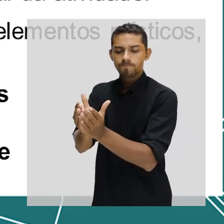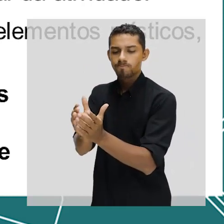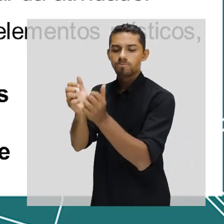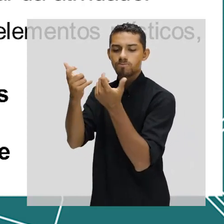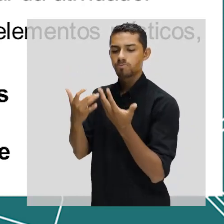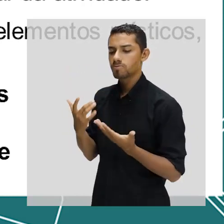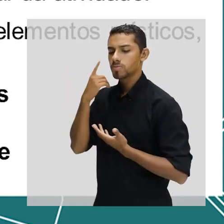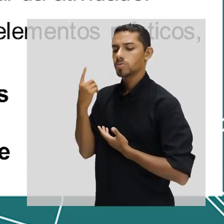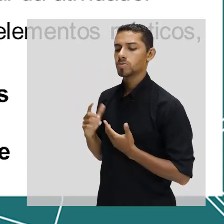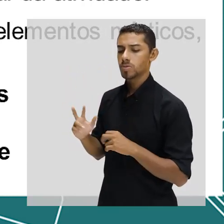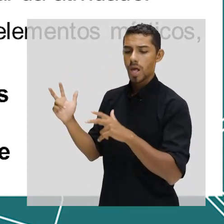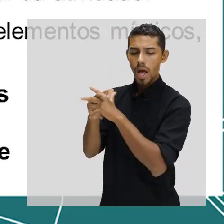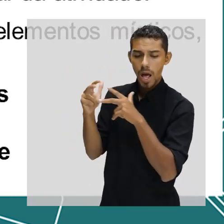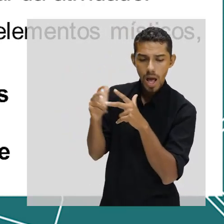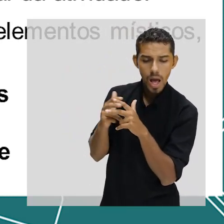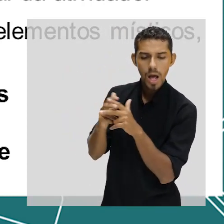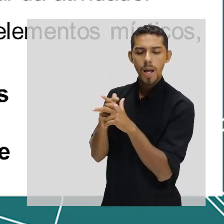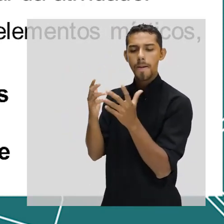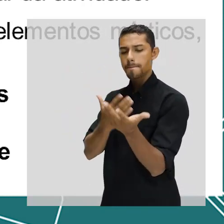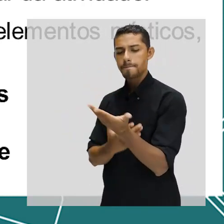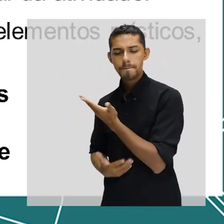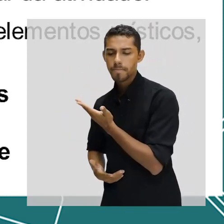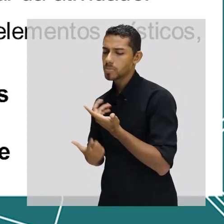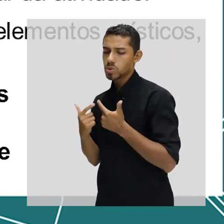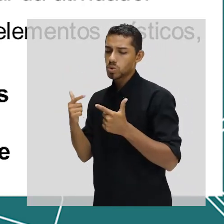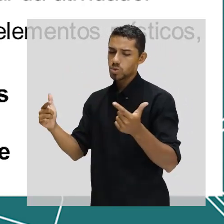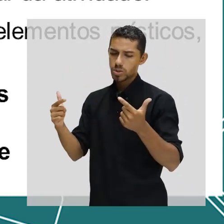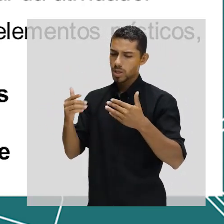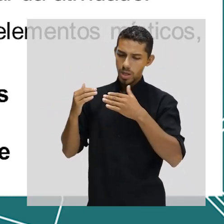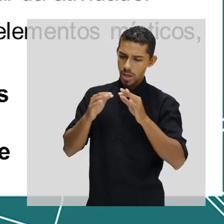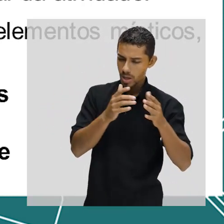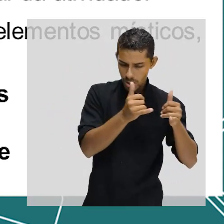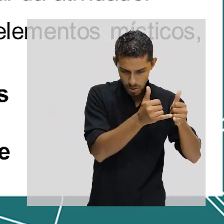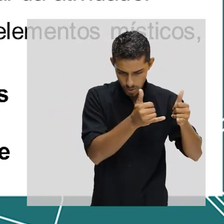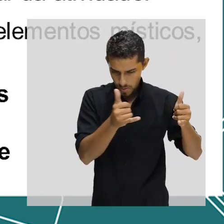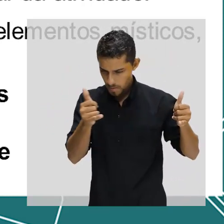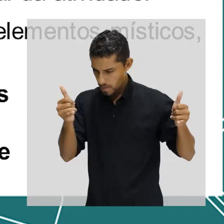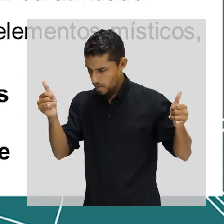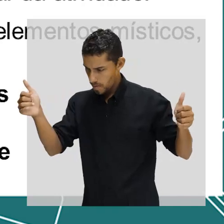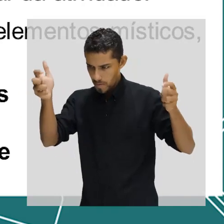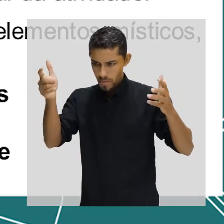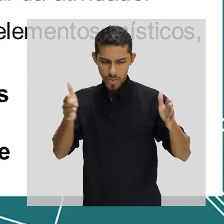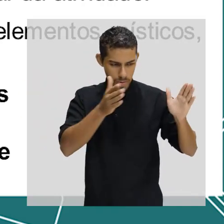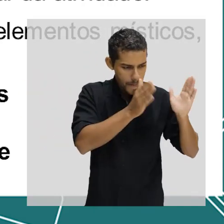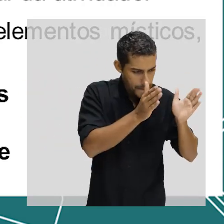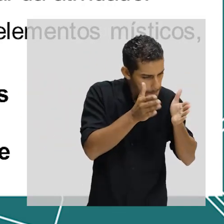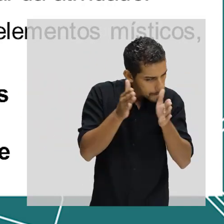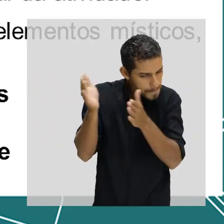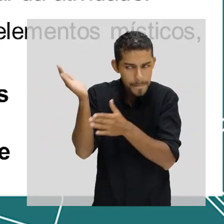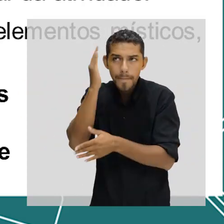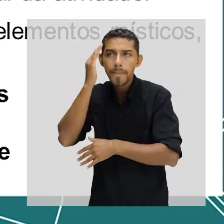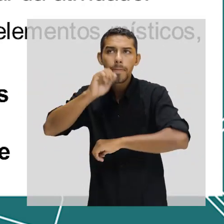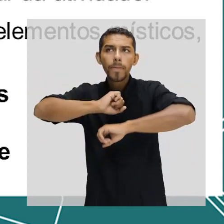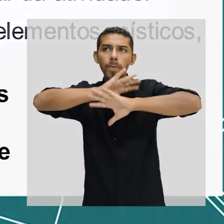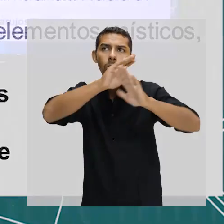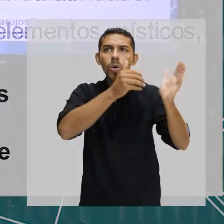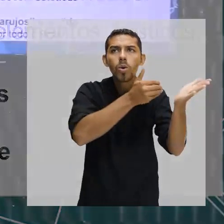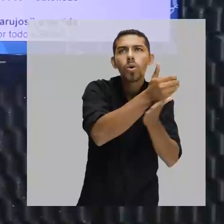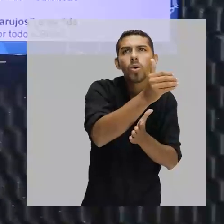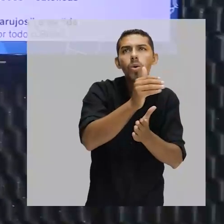mar, a luta entre mouros e cristãos. Não tem uma linha objetiva de narração, ou seja, não tem uma história que você tem que entender com início, meio e fim. Você sabe